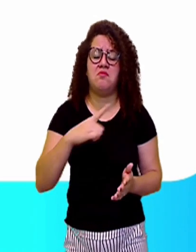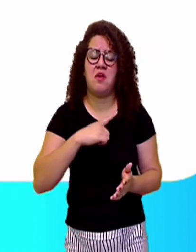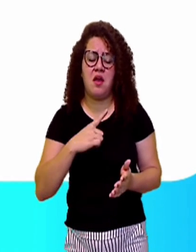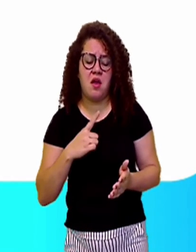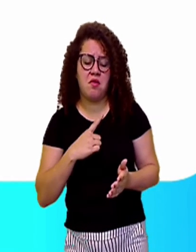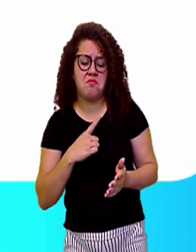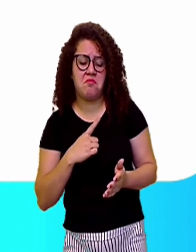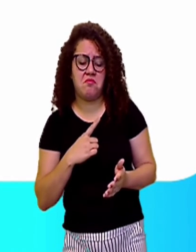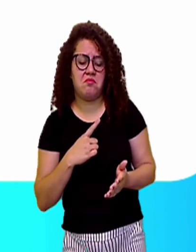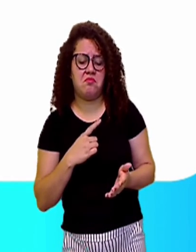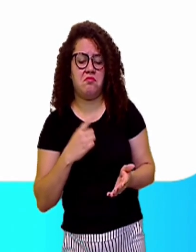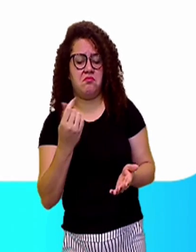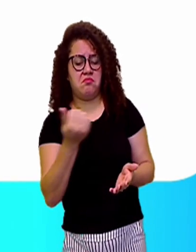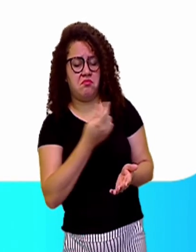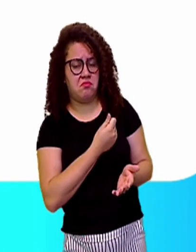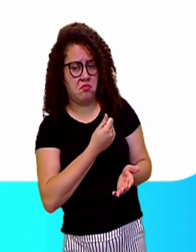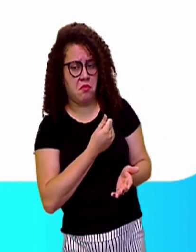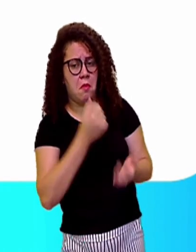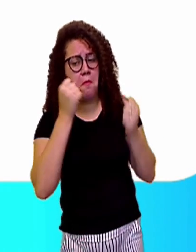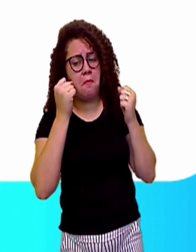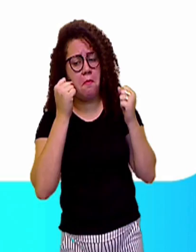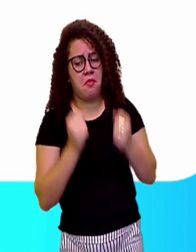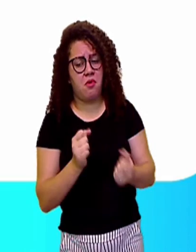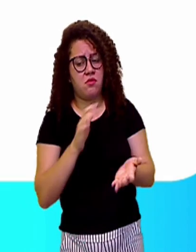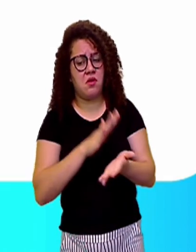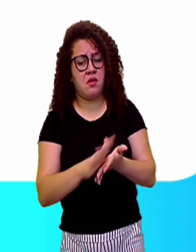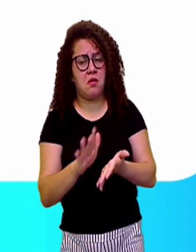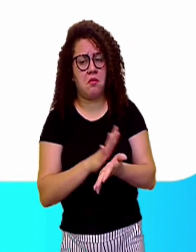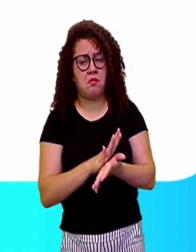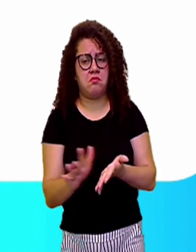gastar ainda. Eu posso